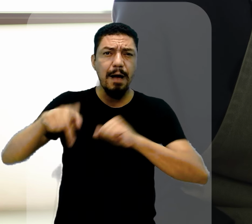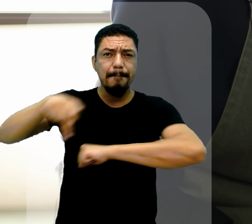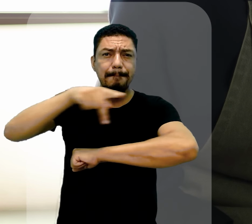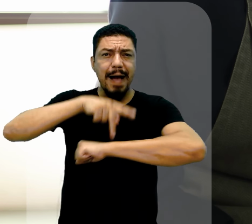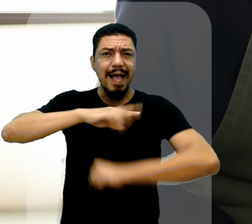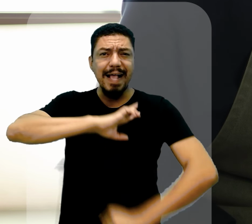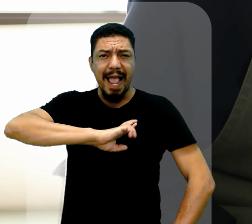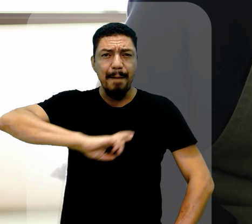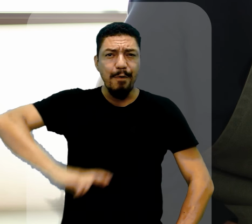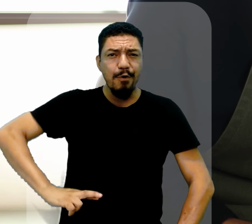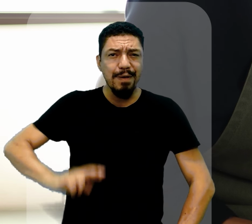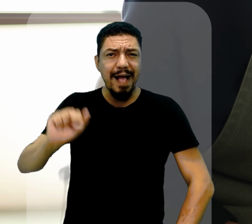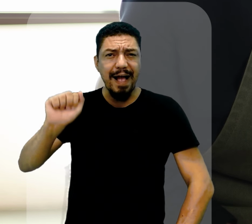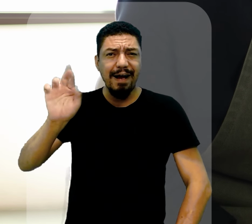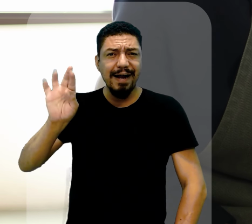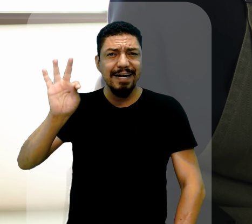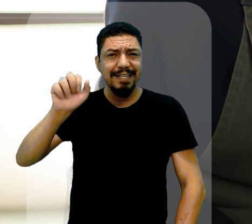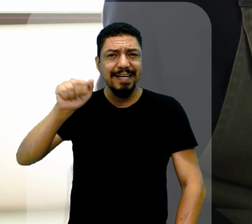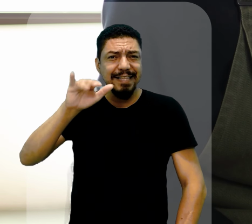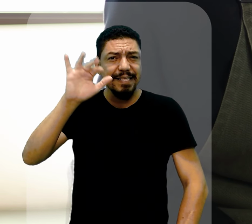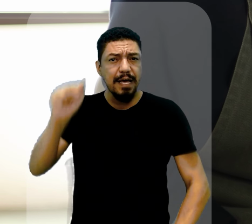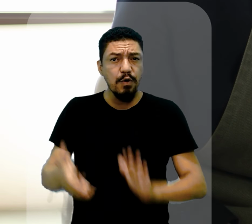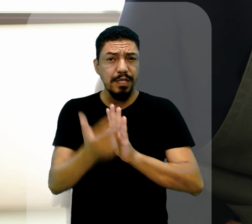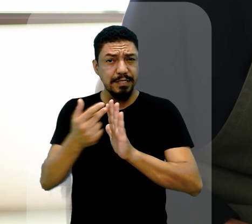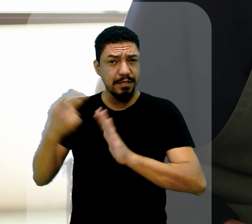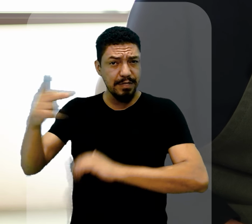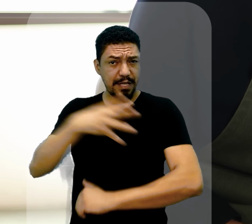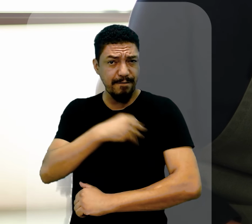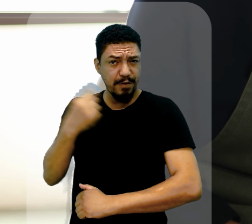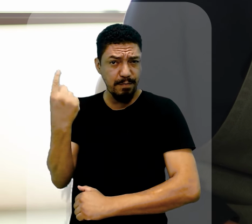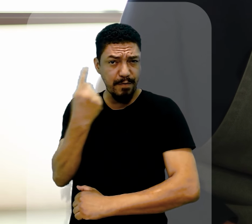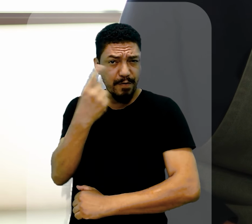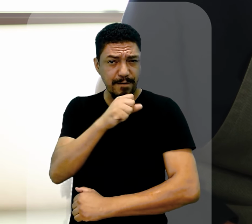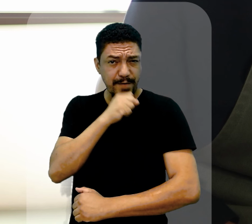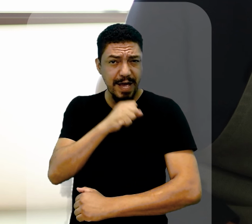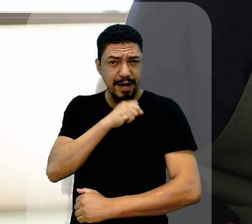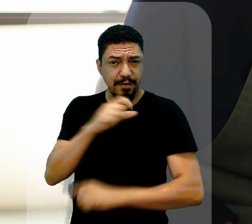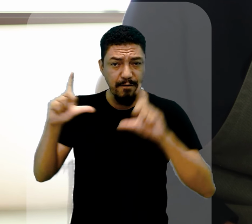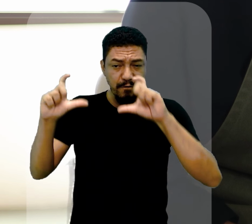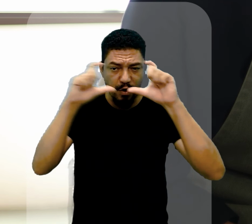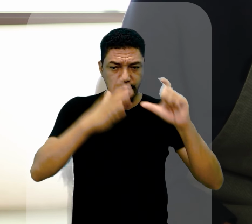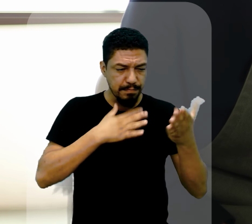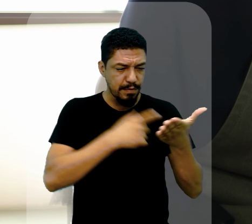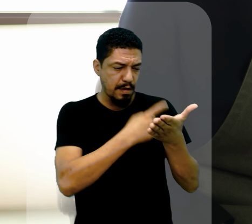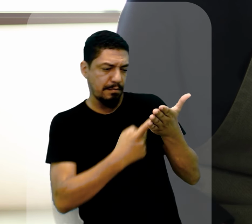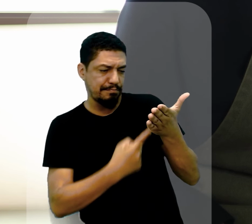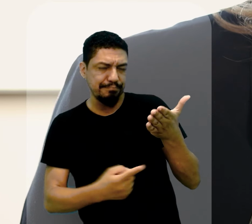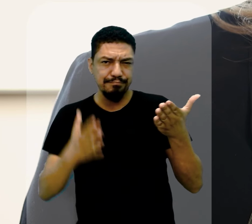um trabalho em conjunto, as ilustrações do Pedro e as fotos minhas, encadernação minha.